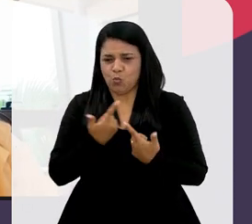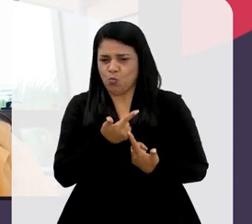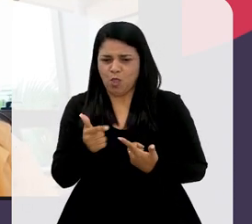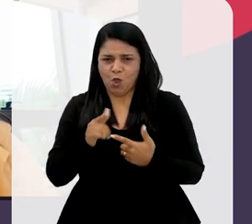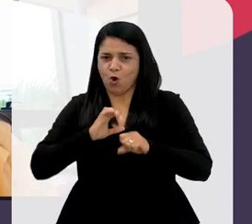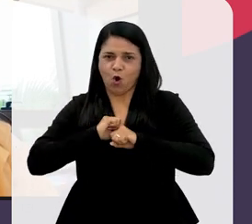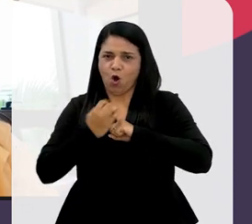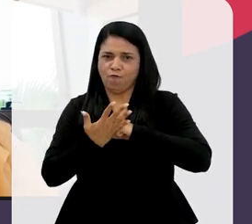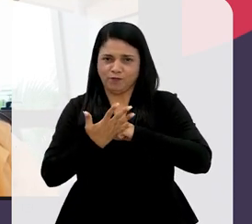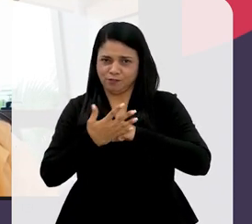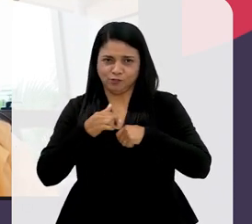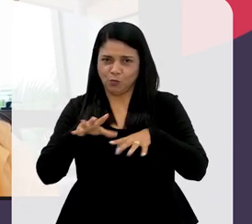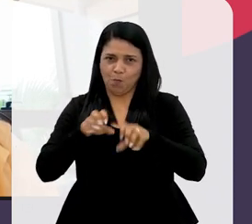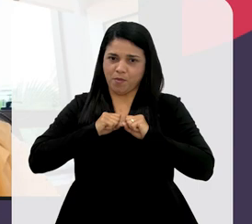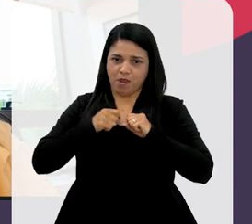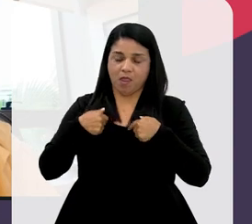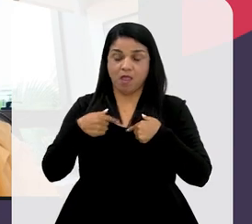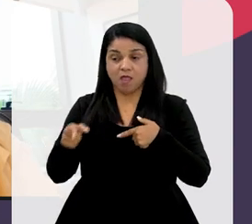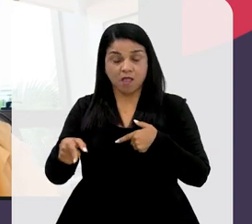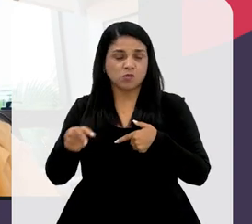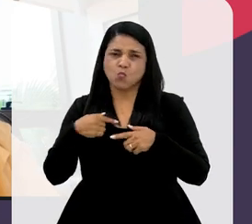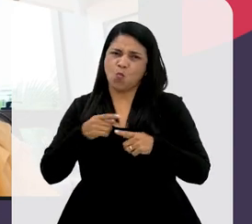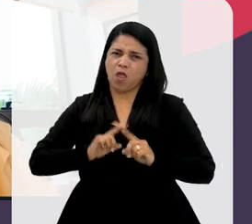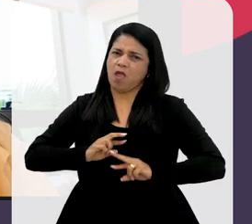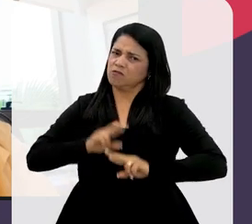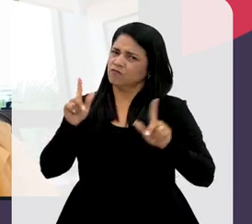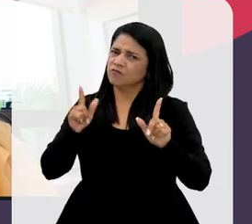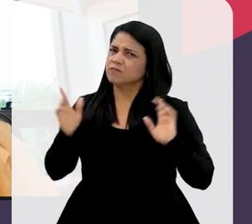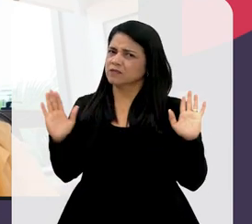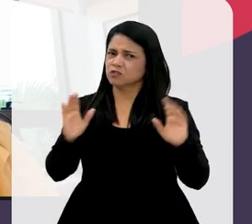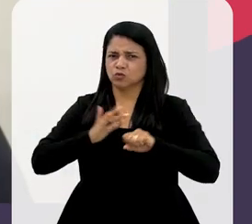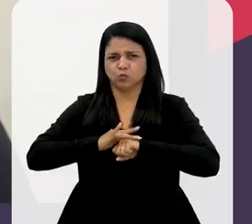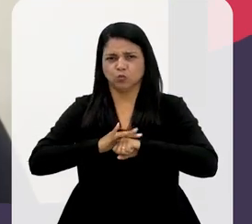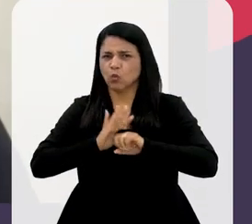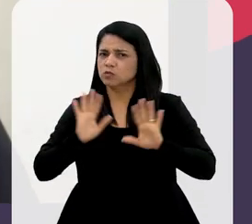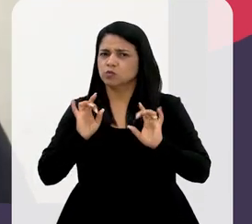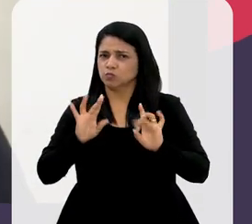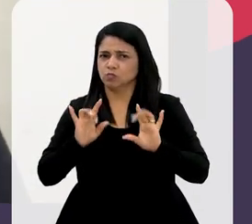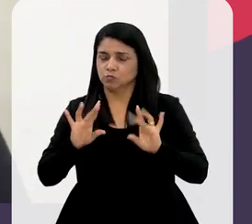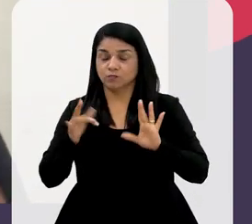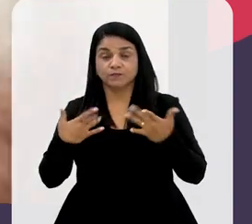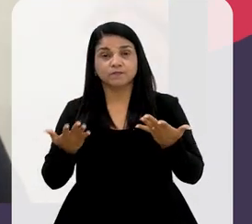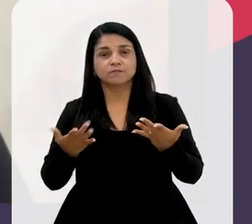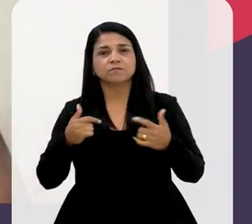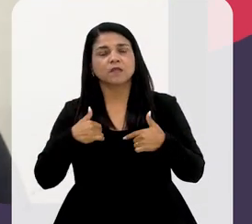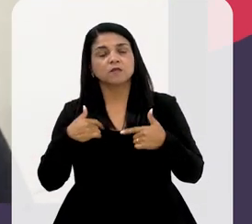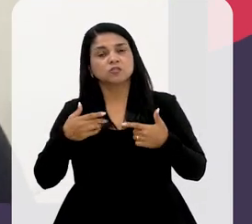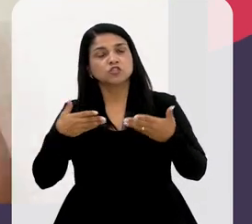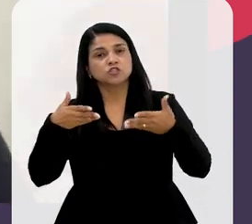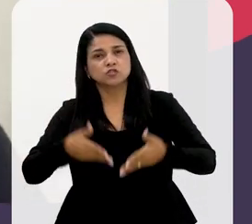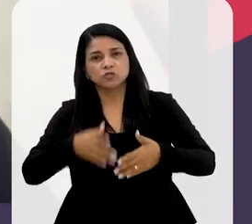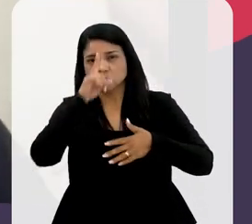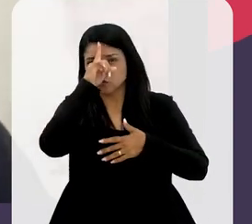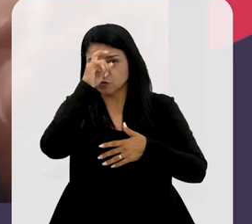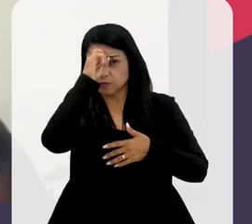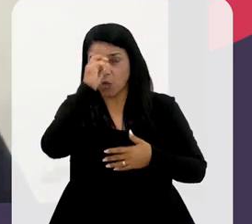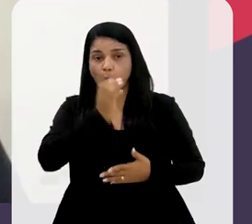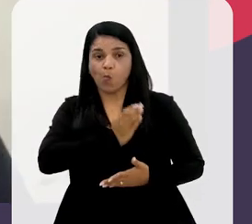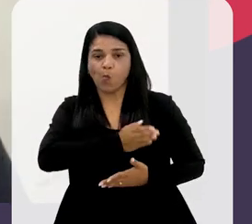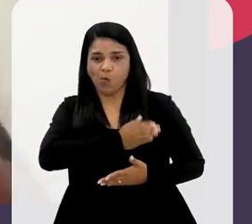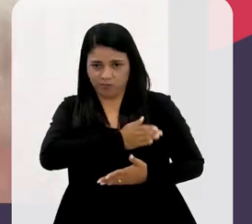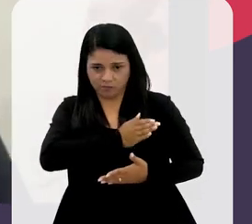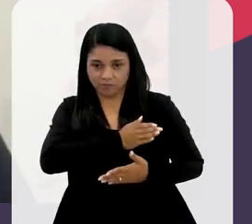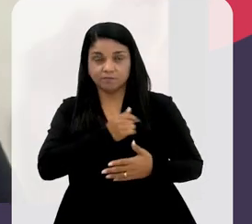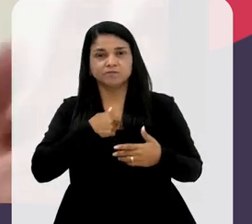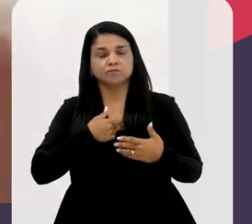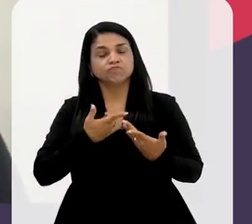hospital que não tem Covid, para você não correr risco. Isso não é Covid. Cheguei no hospital, até o Hospital do Coração,